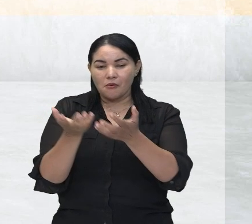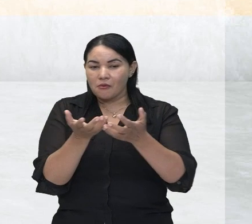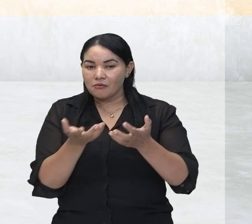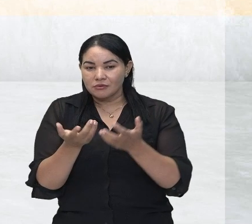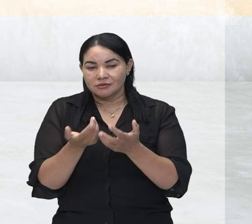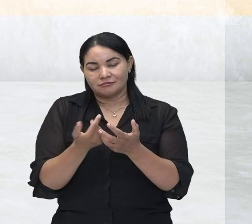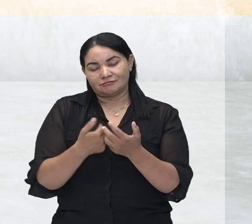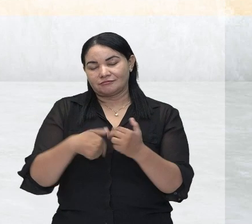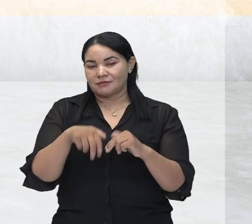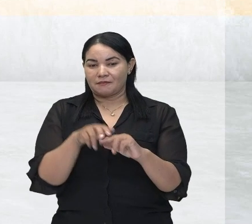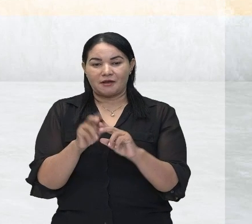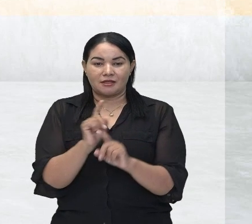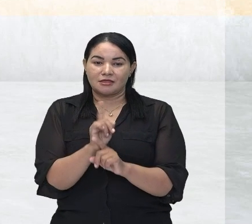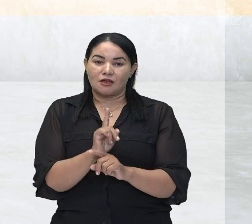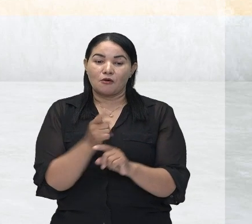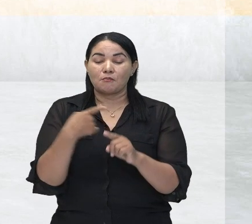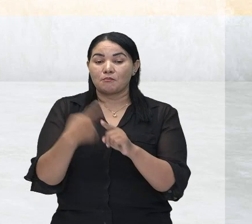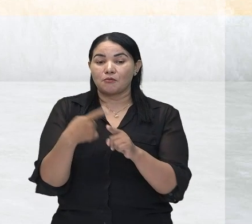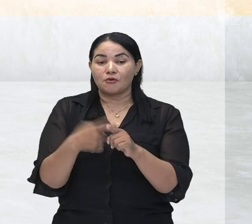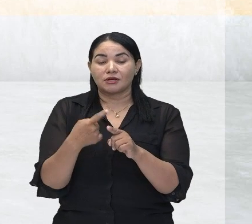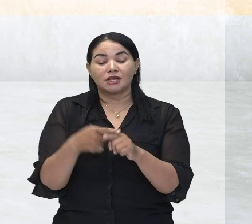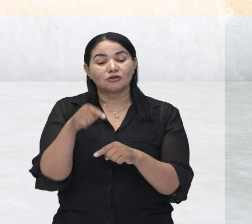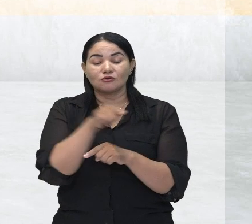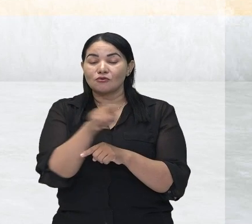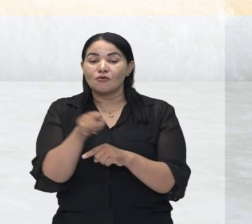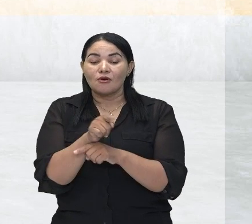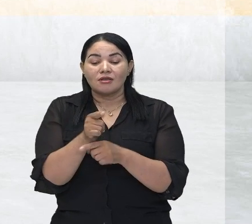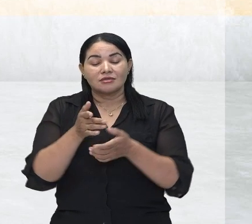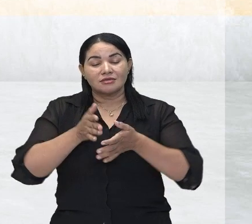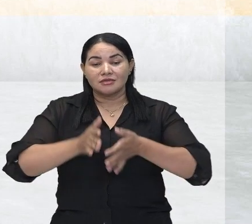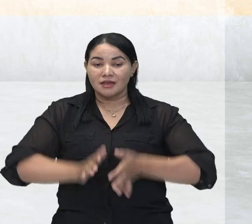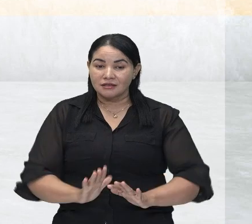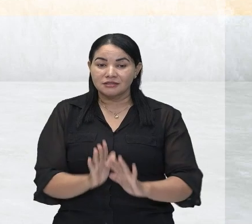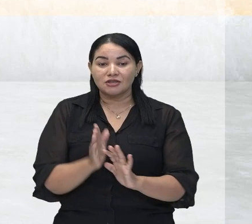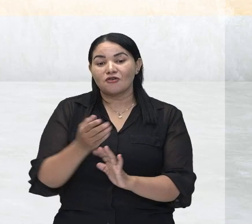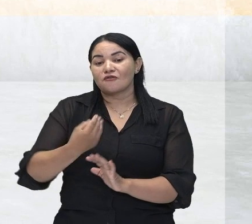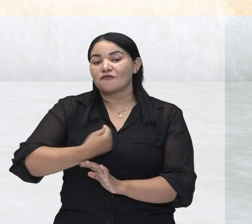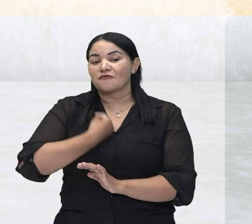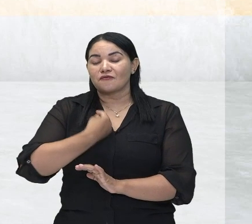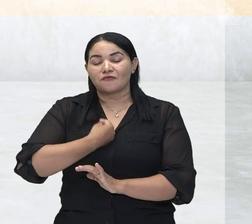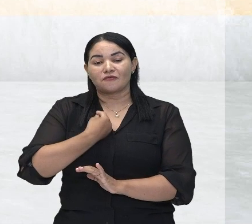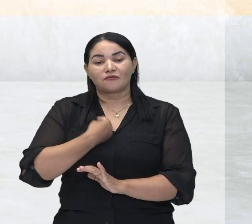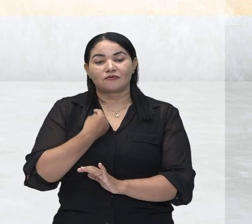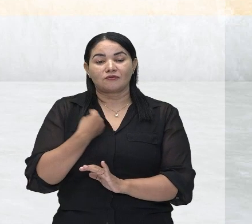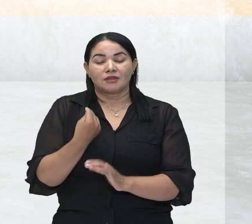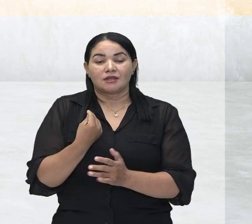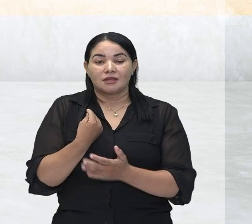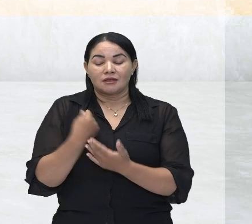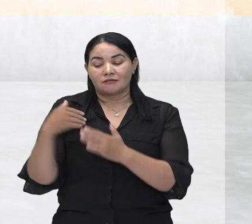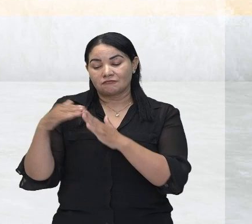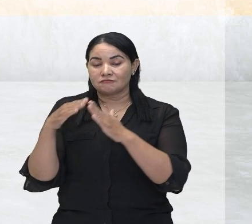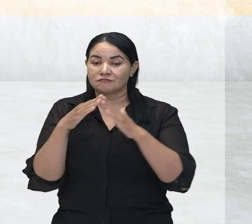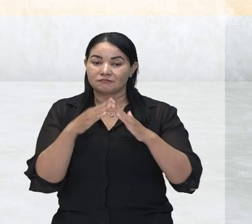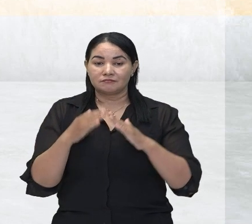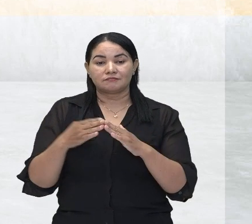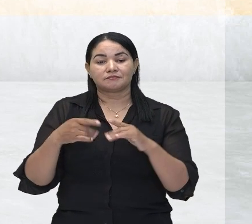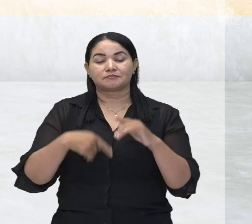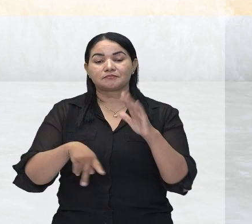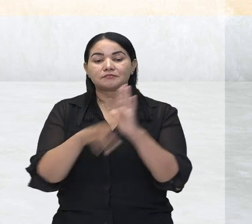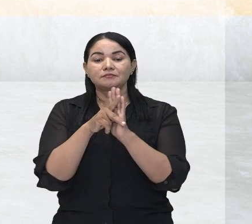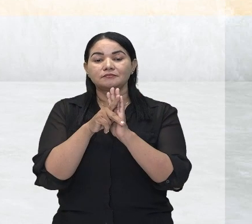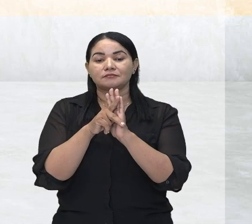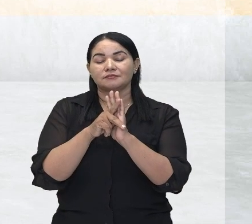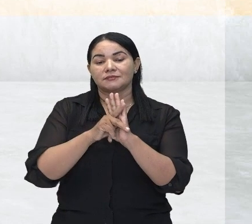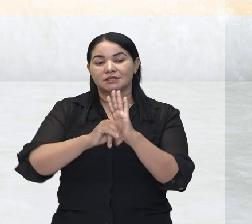porque ela está ali posta para você. Você apenas vive essa experiência, da sua identidade